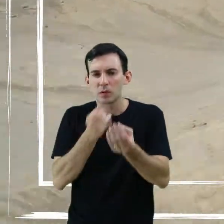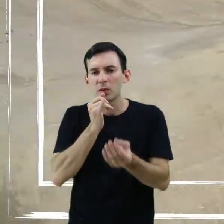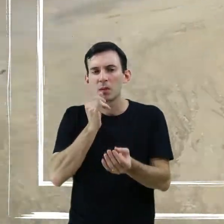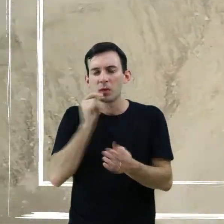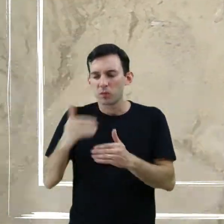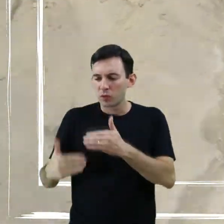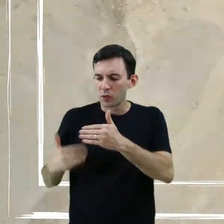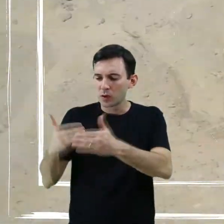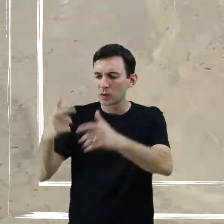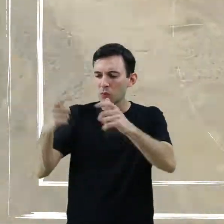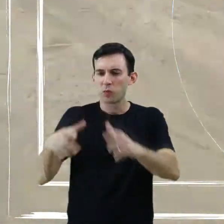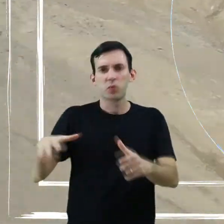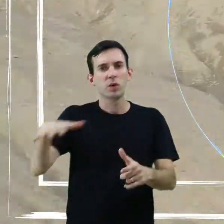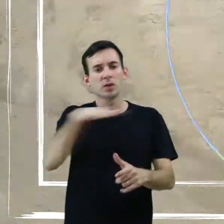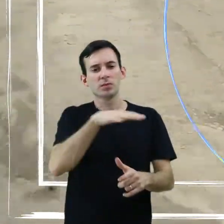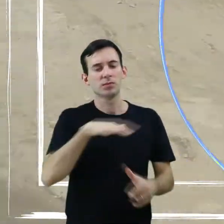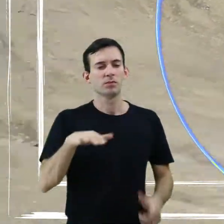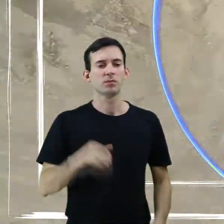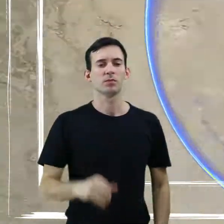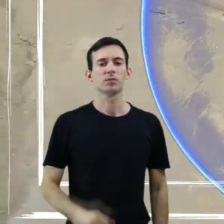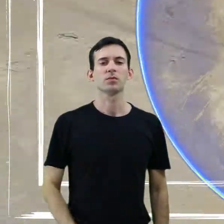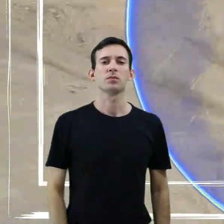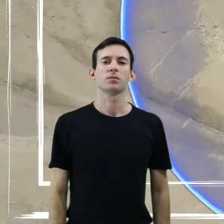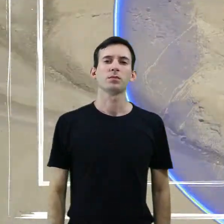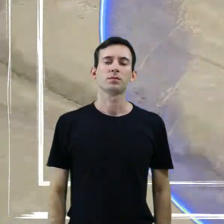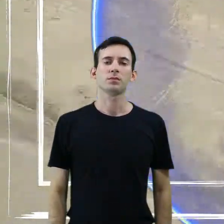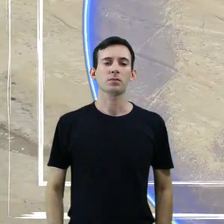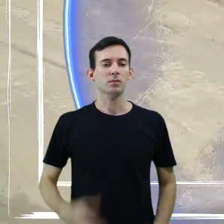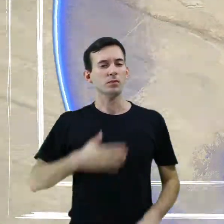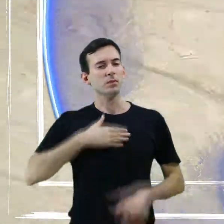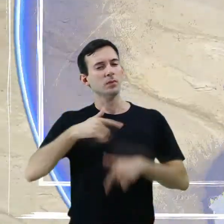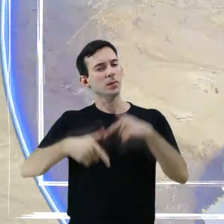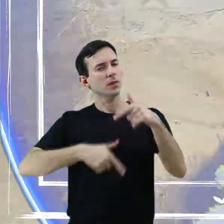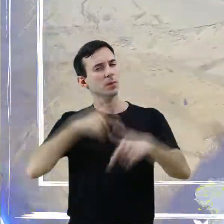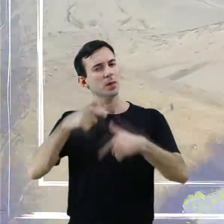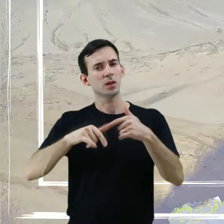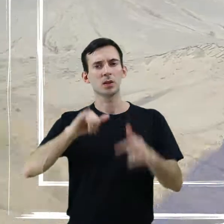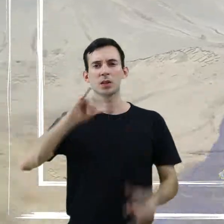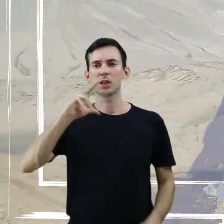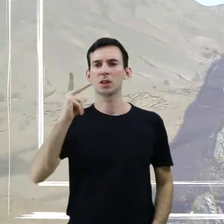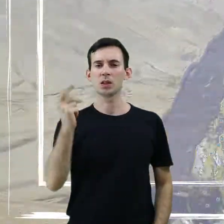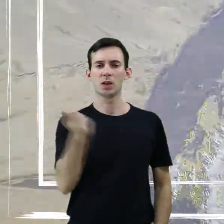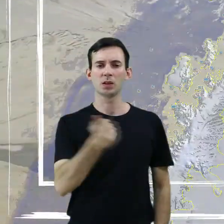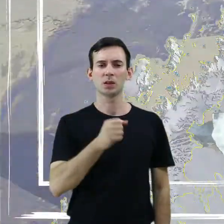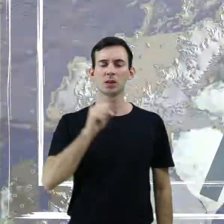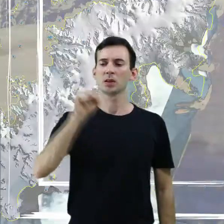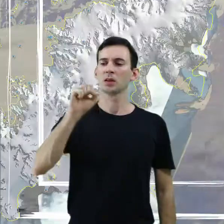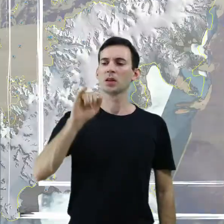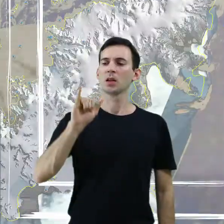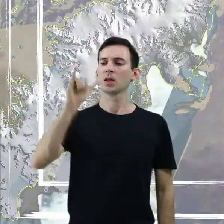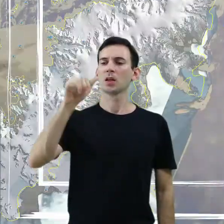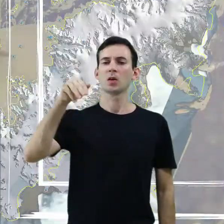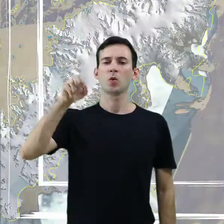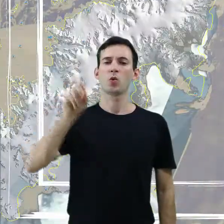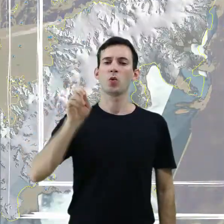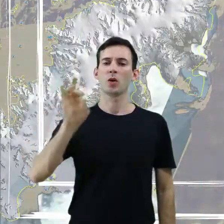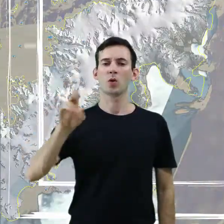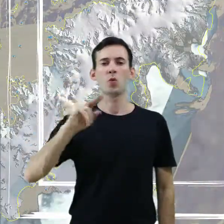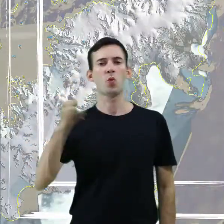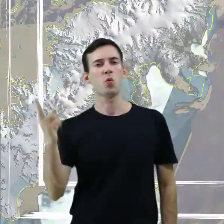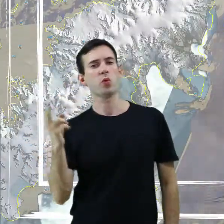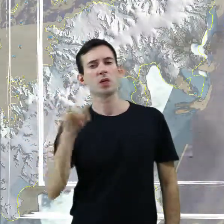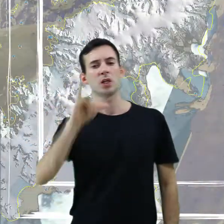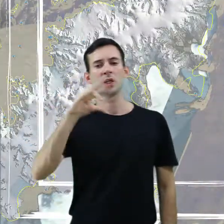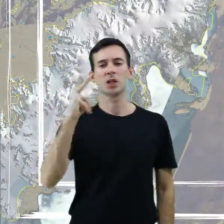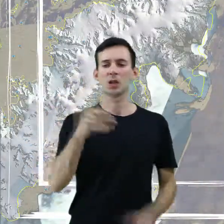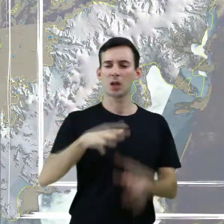de uma paisagem. A minha pesquisa na Ilha Seymour, ou Ilha Marambio, ela tem o objetivo de entender um pouco